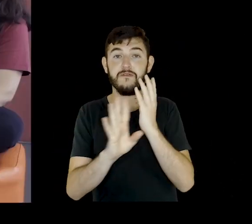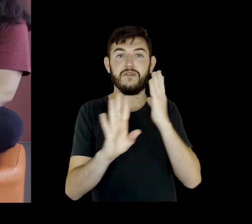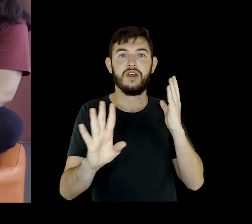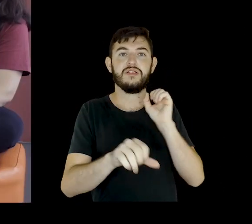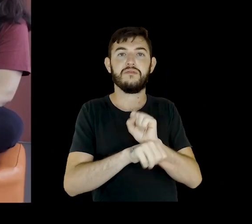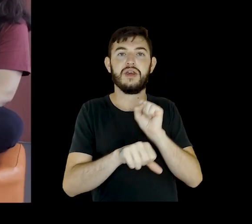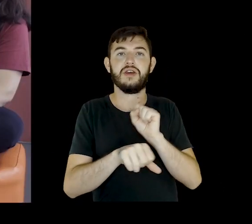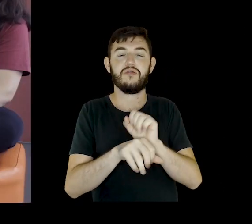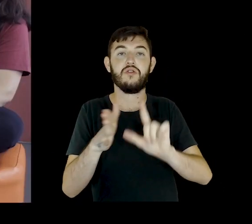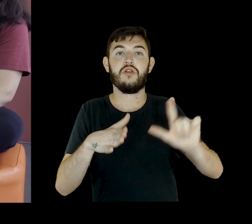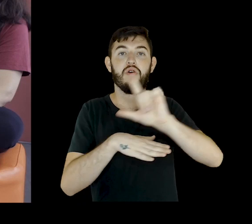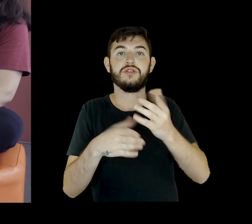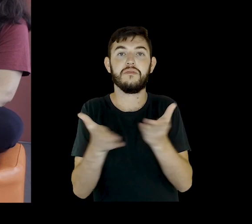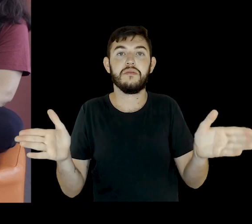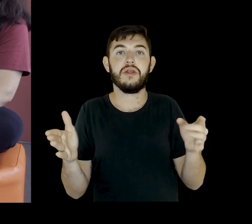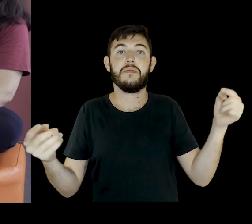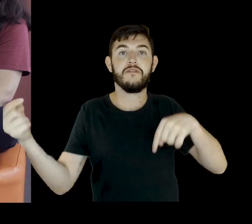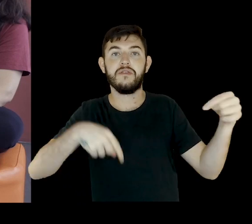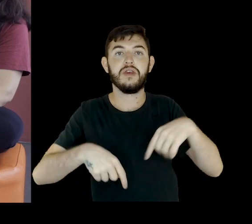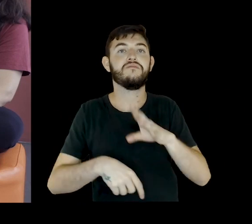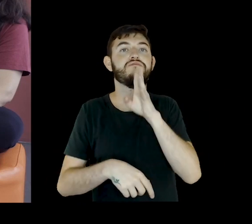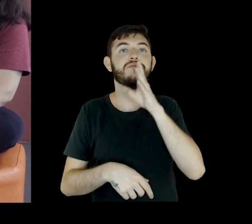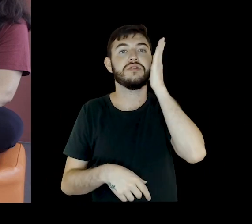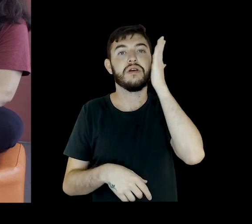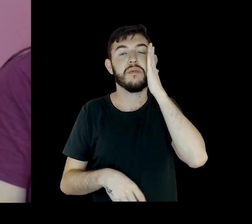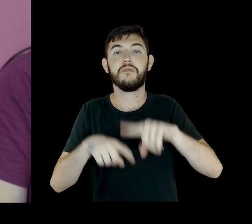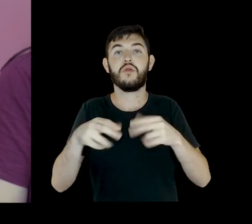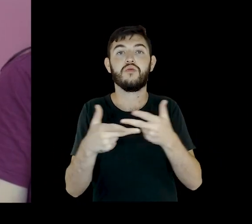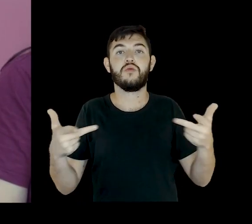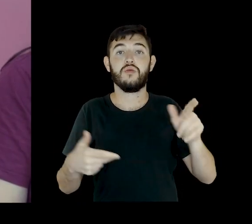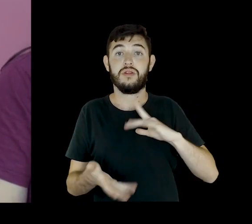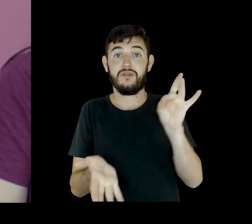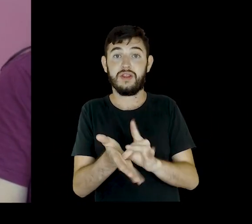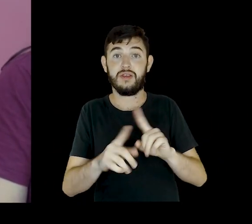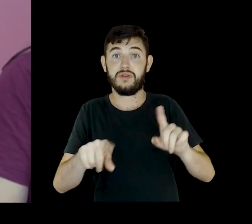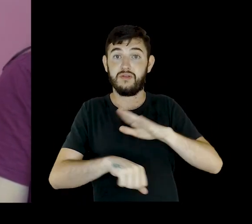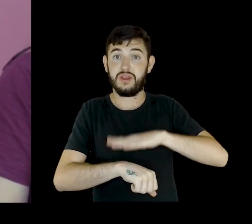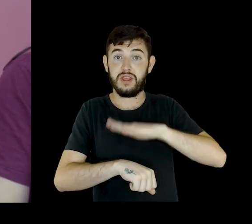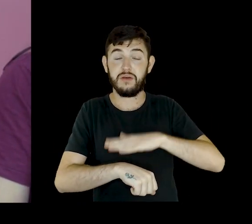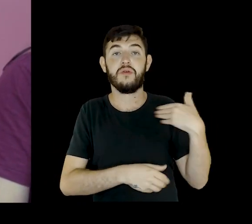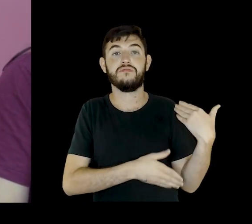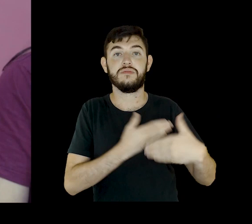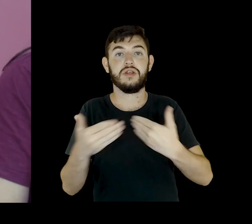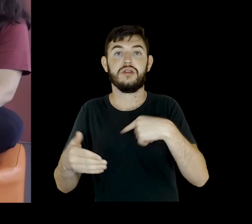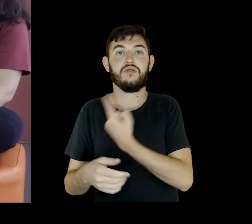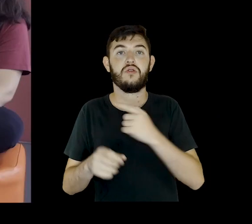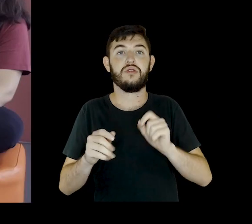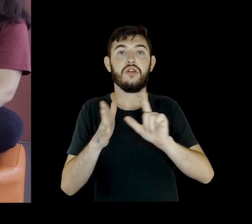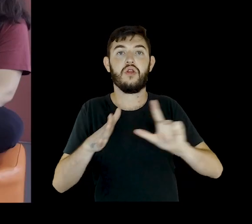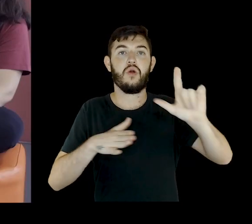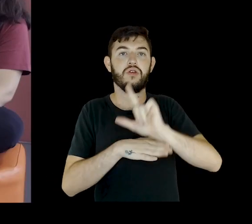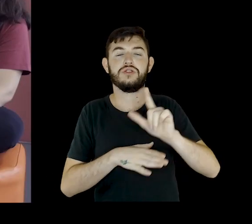confeitaria para as pessoas virem conhecer e saber o que tem lá, né? O tempo foi passando, a gente foi expandindo. Eu